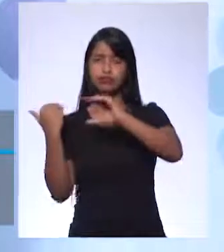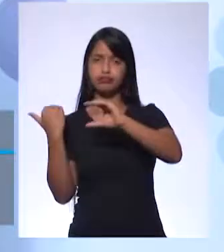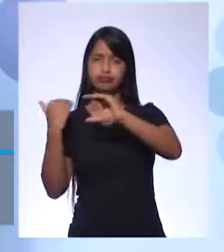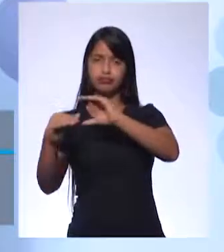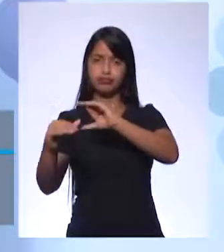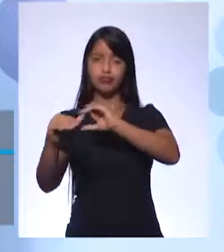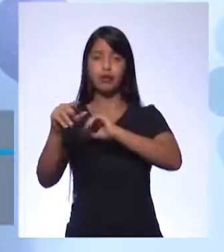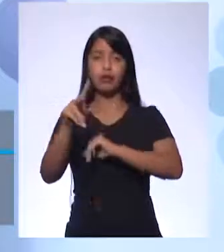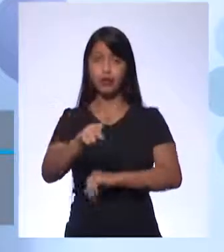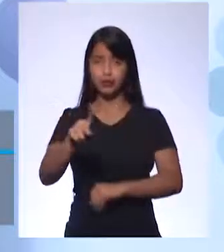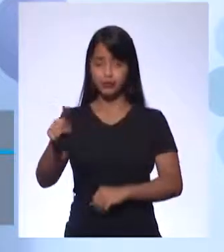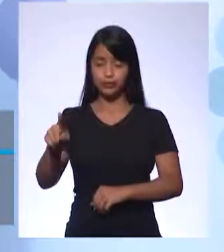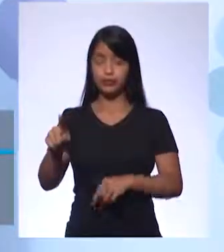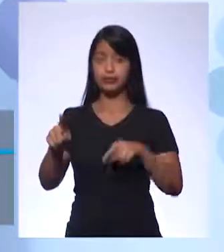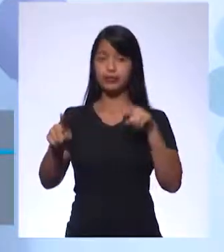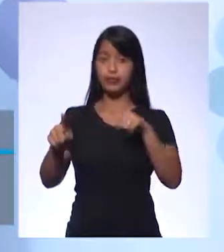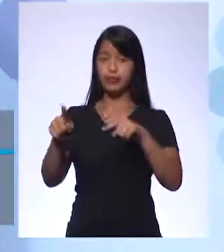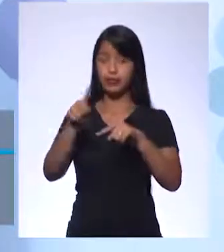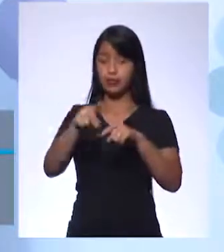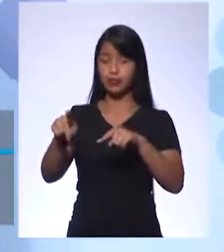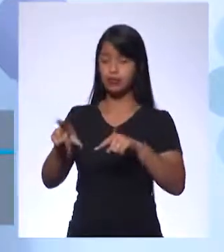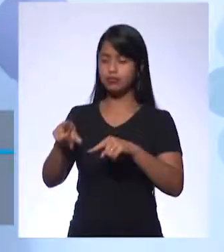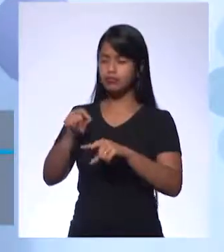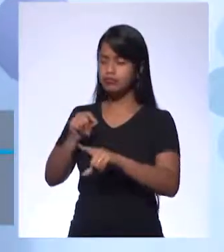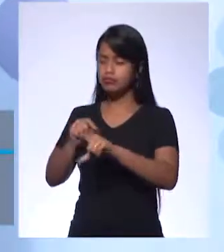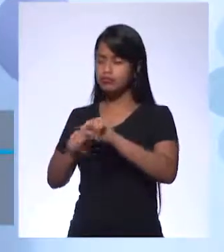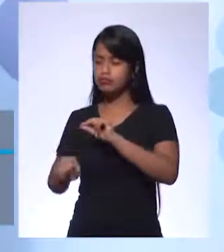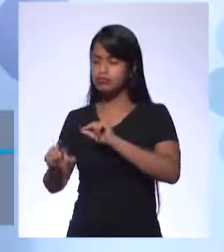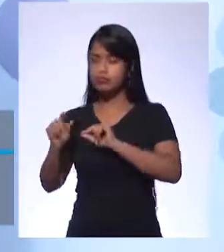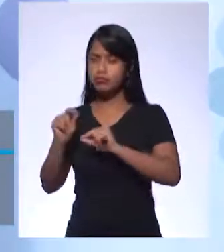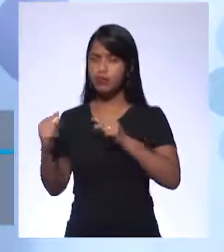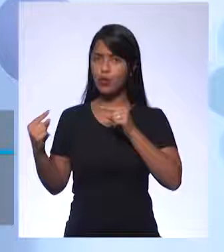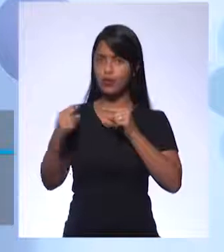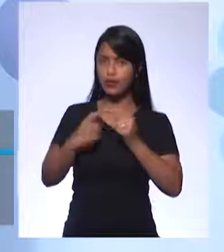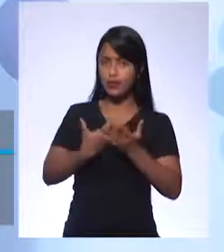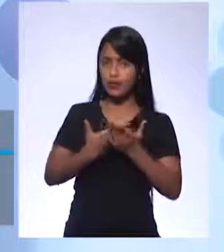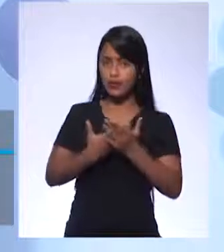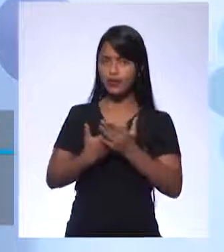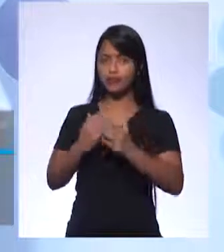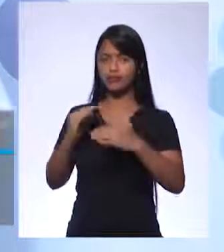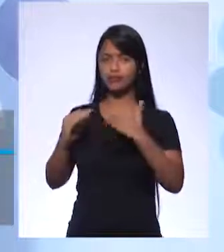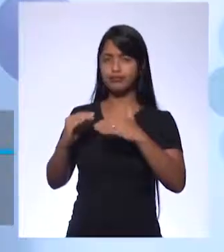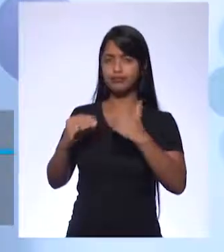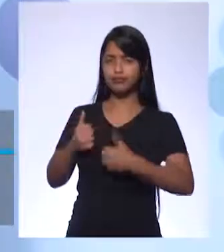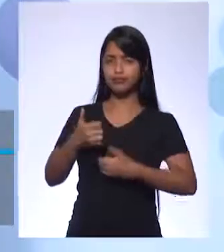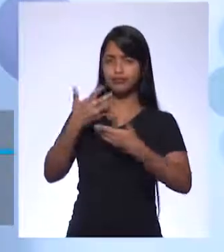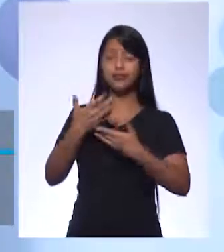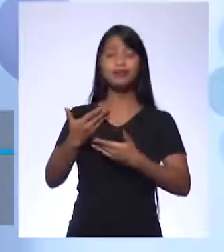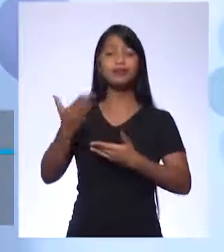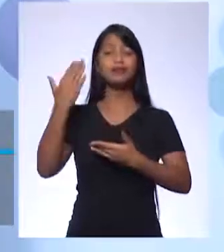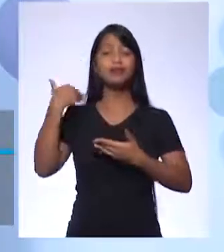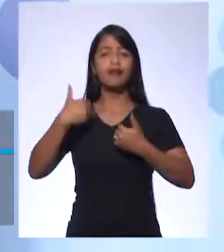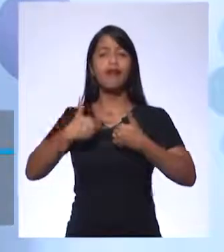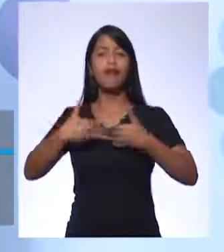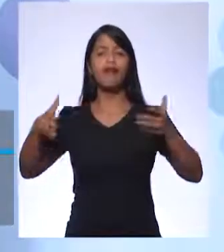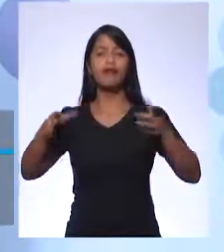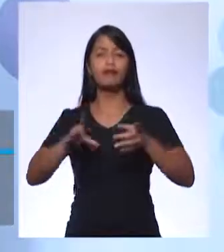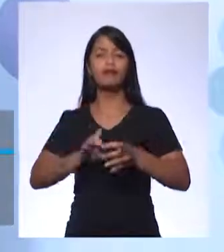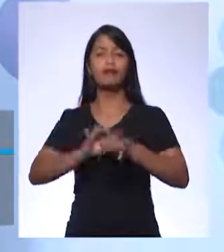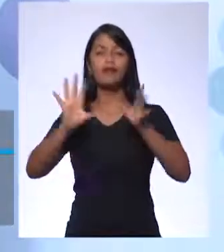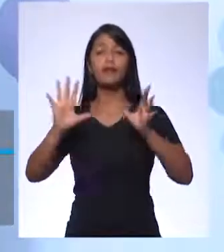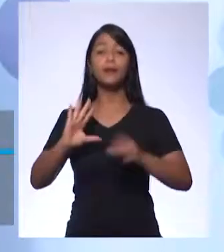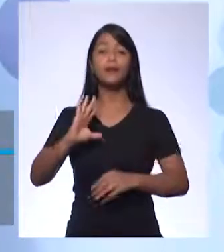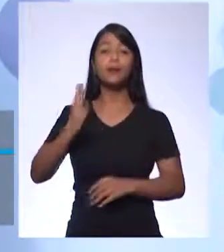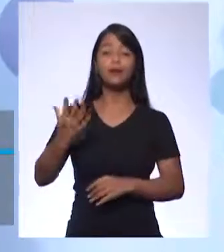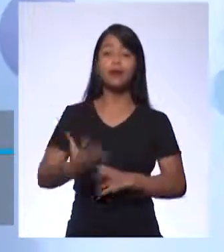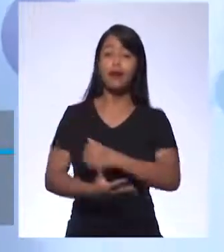para a gente, então, aquelas interações que têm a ver com a aula, porque a gente tinha muito problema no chat de aluno que mandava coisa